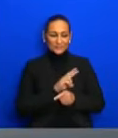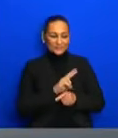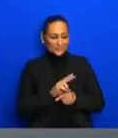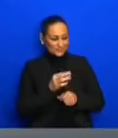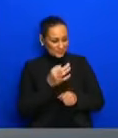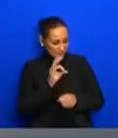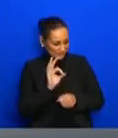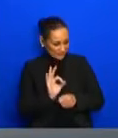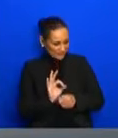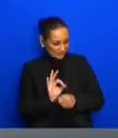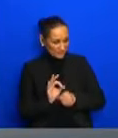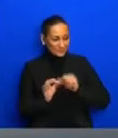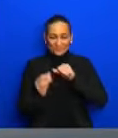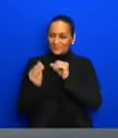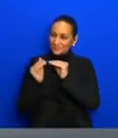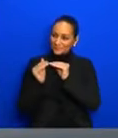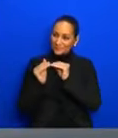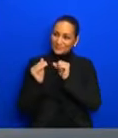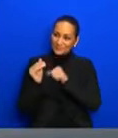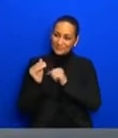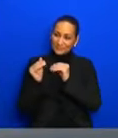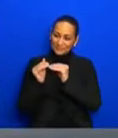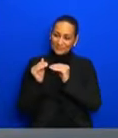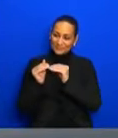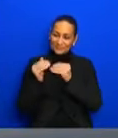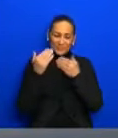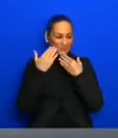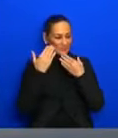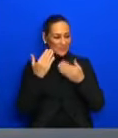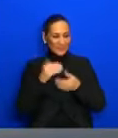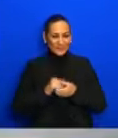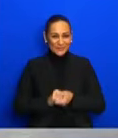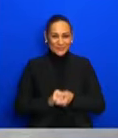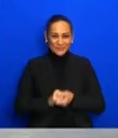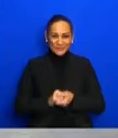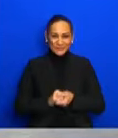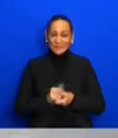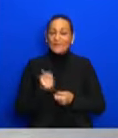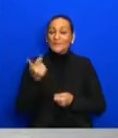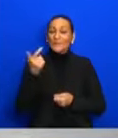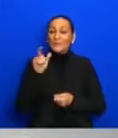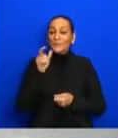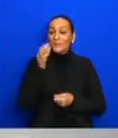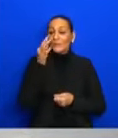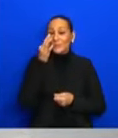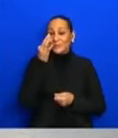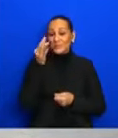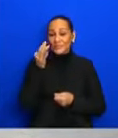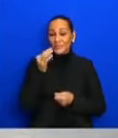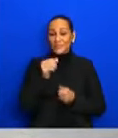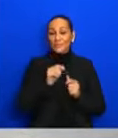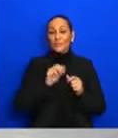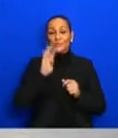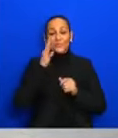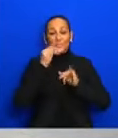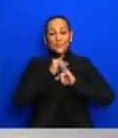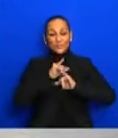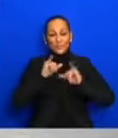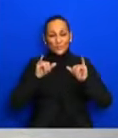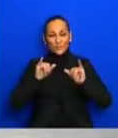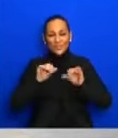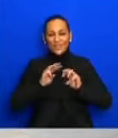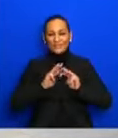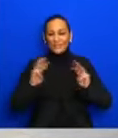Auditores, confirmam? Sim, confirmo. Sim, confirmo. Obrigado. Após a apuração, todos os resultados serão